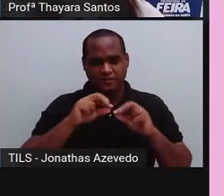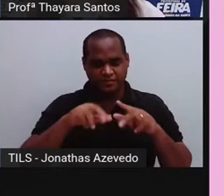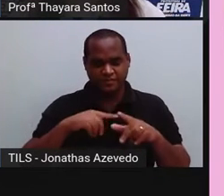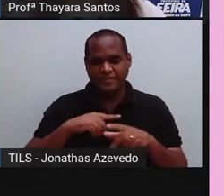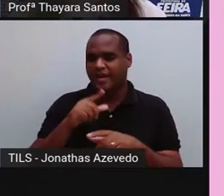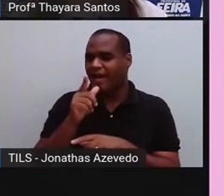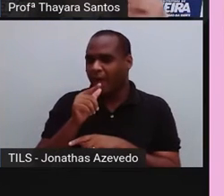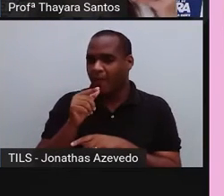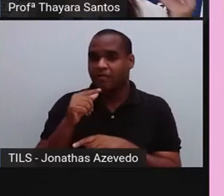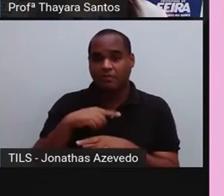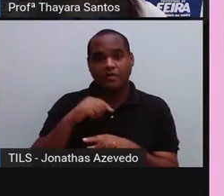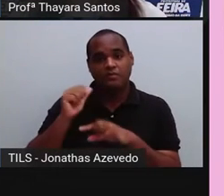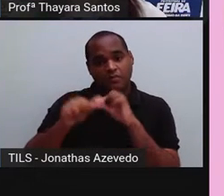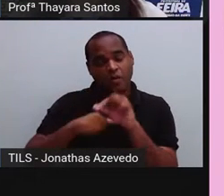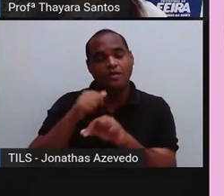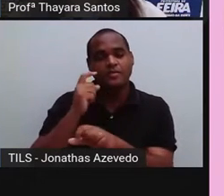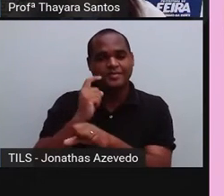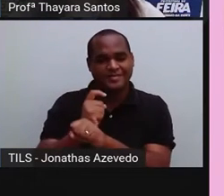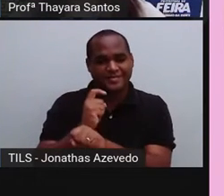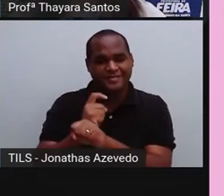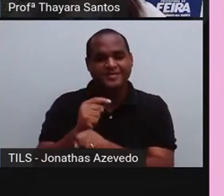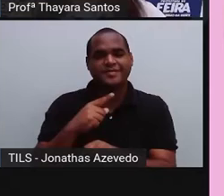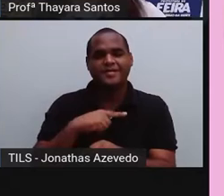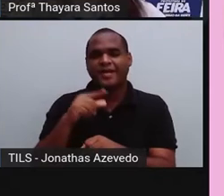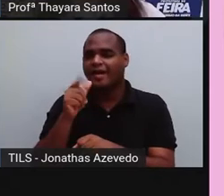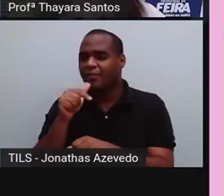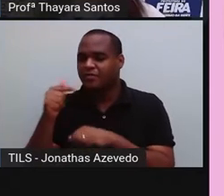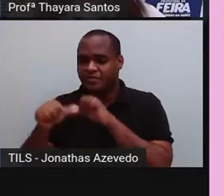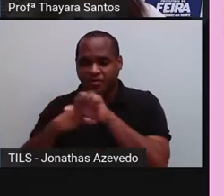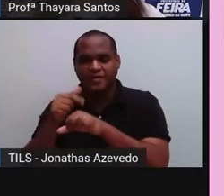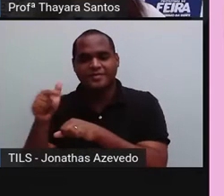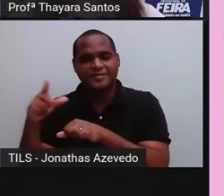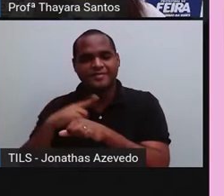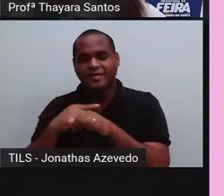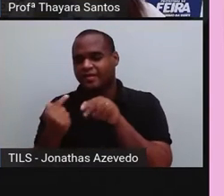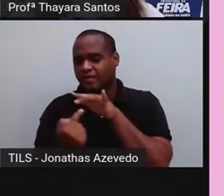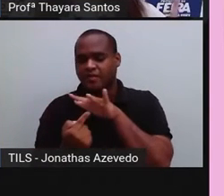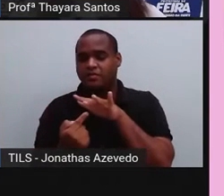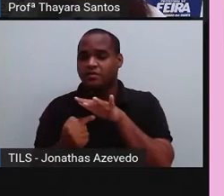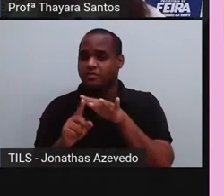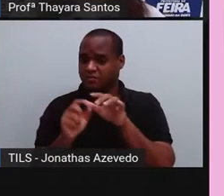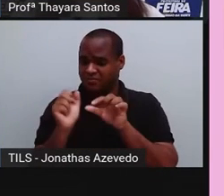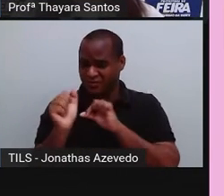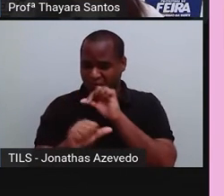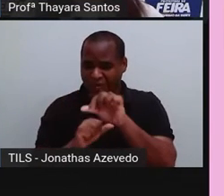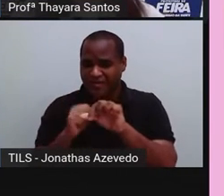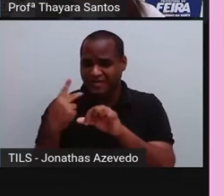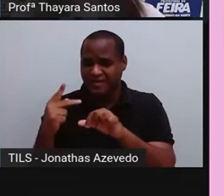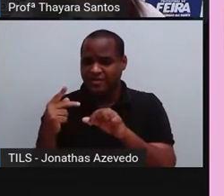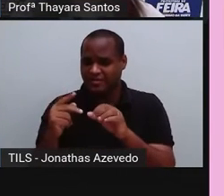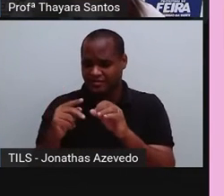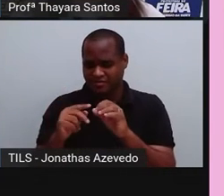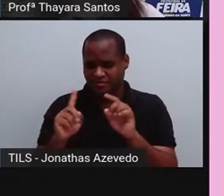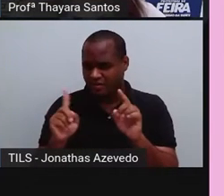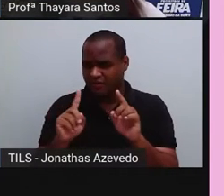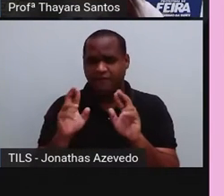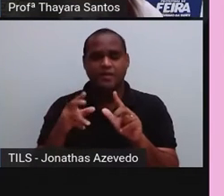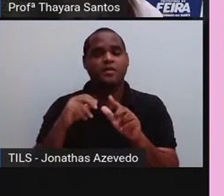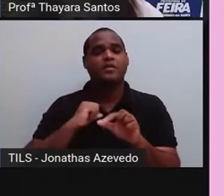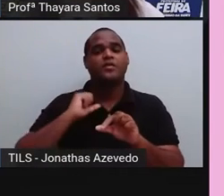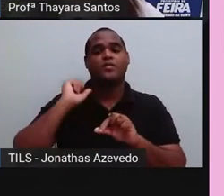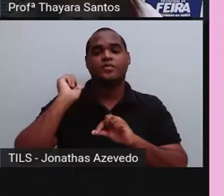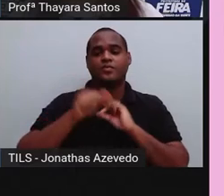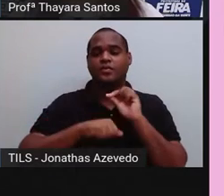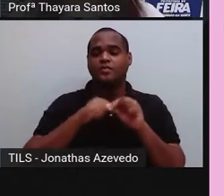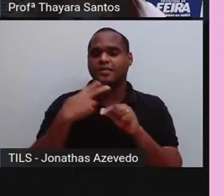ser líquida, ou então estava líquida, passou a ser gasosa. Eu não estou mudando a natureza química daquela matéria, eu estou mudando só o estado